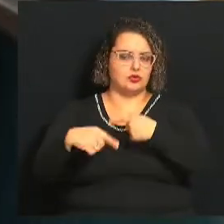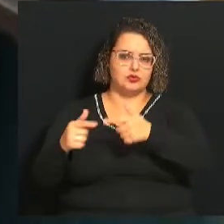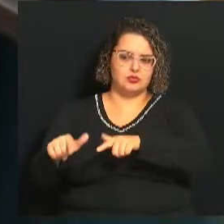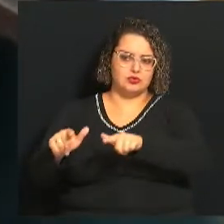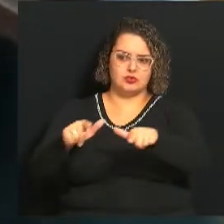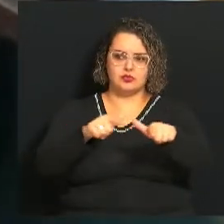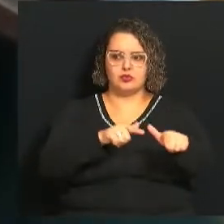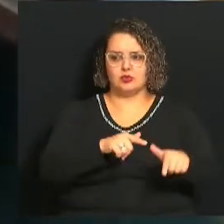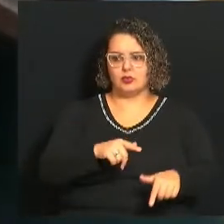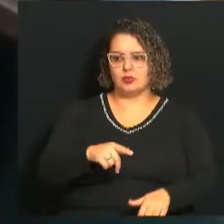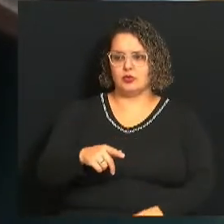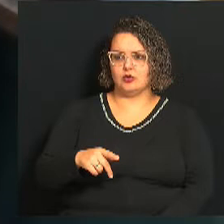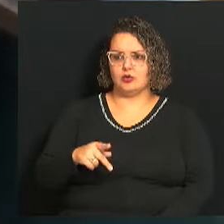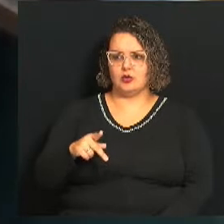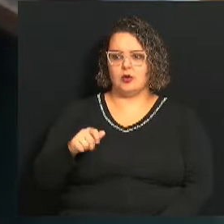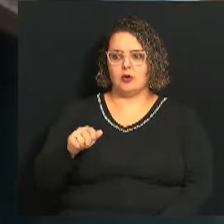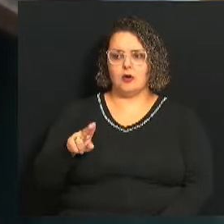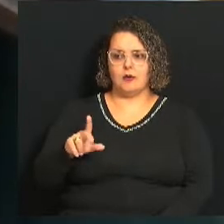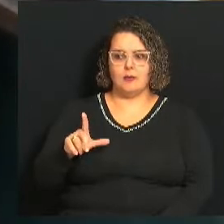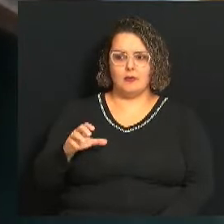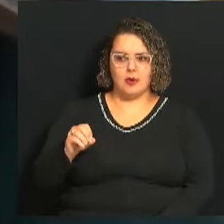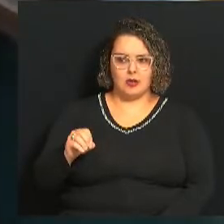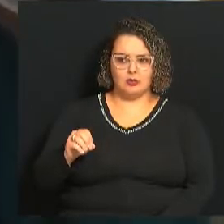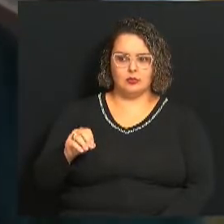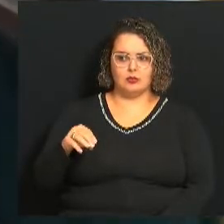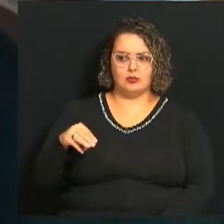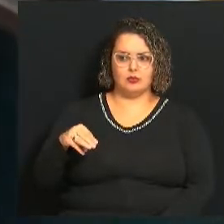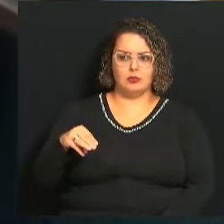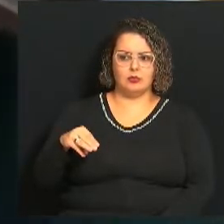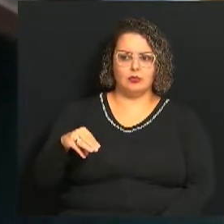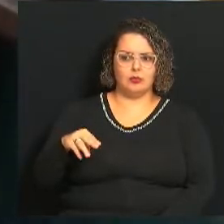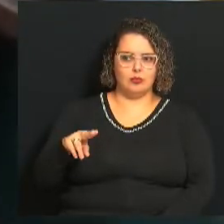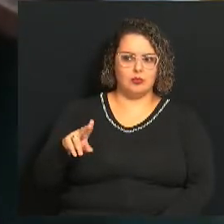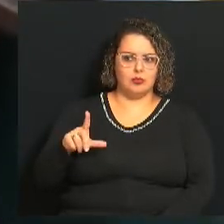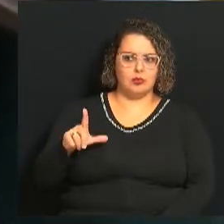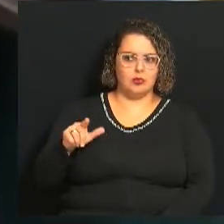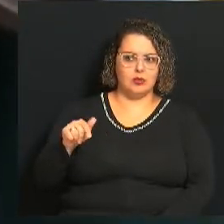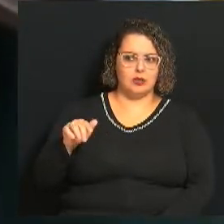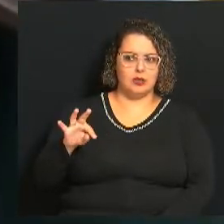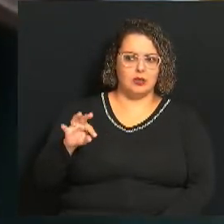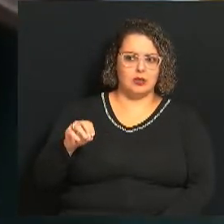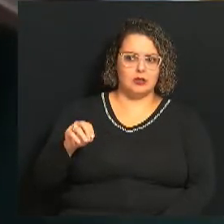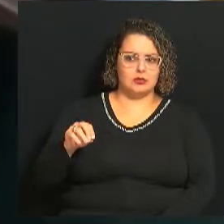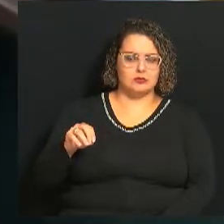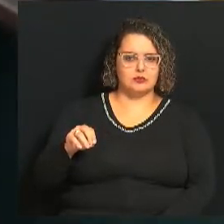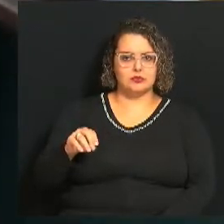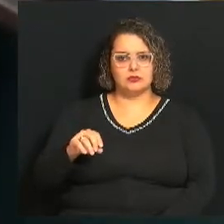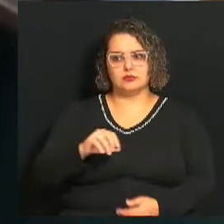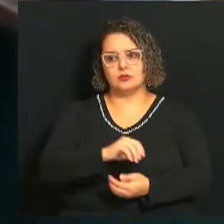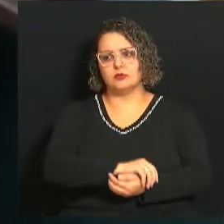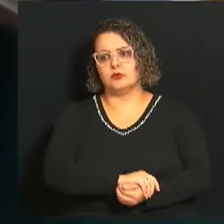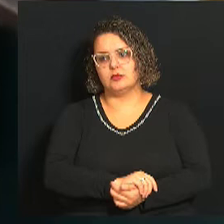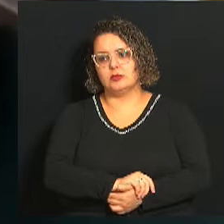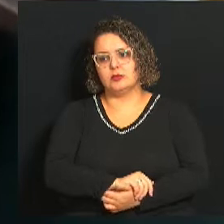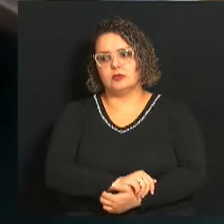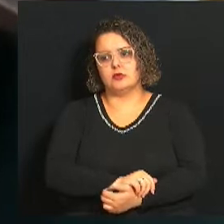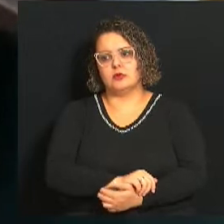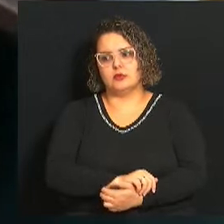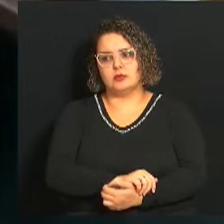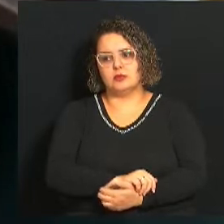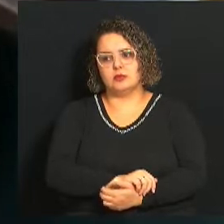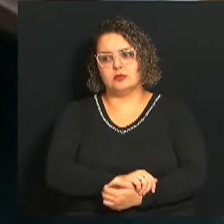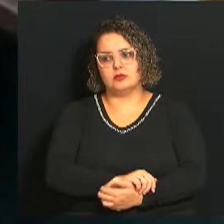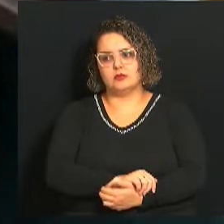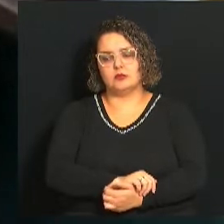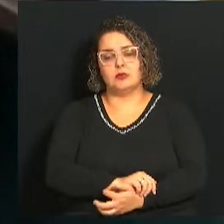pau mulato, para dar um único exemplo, né? Então, é uma vida dedicada